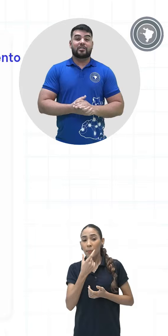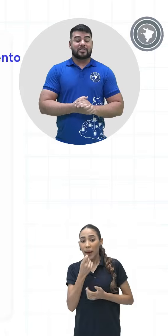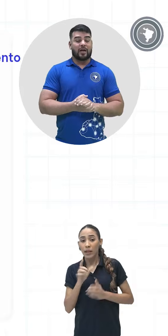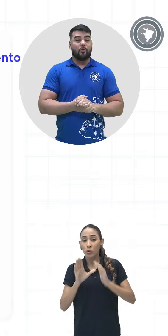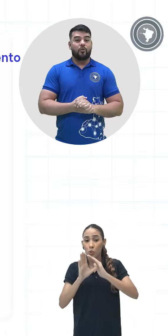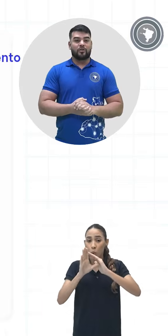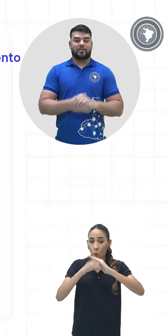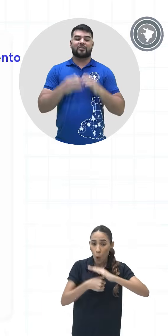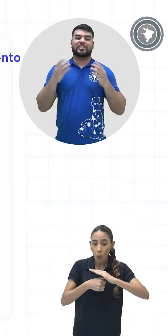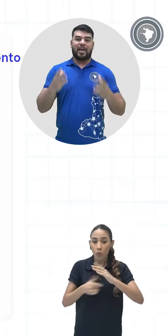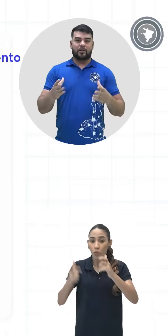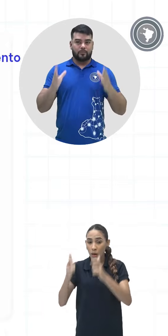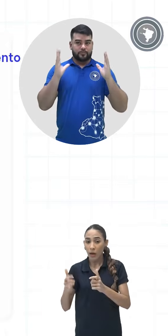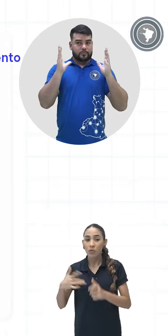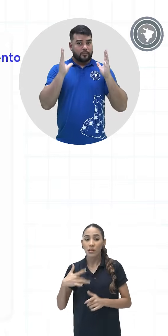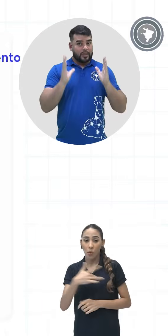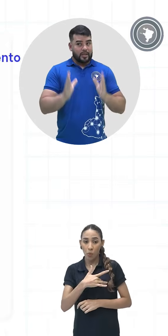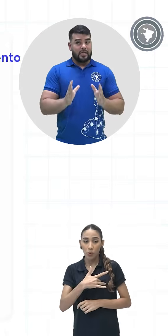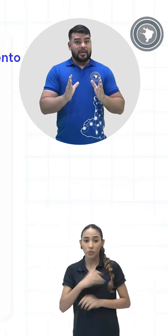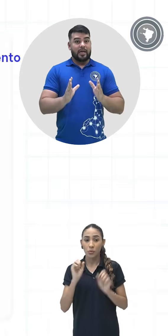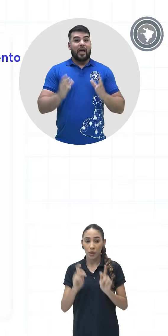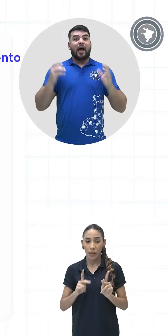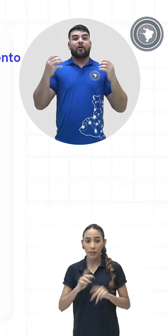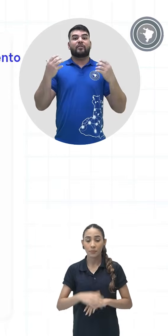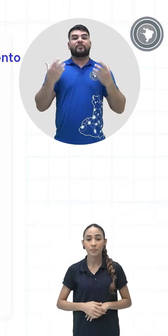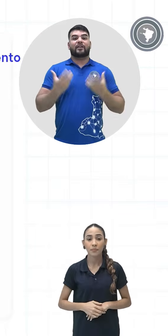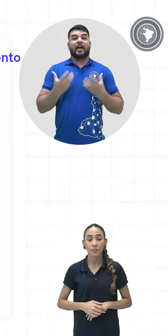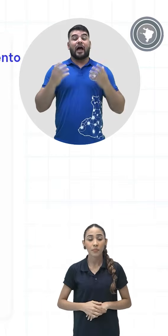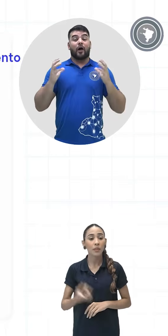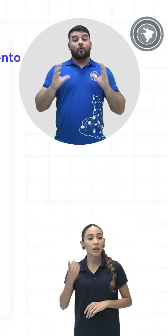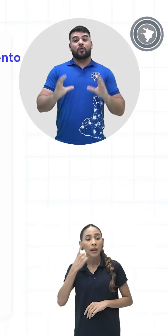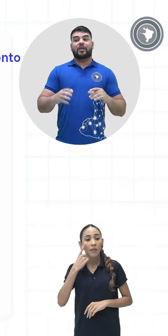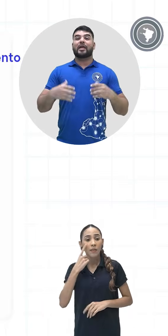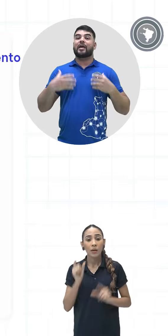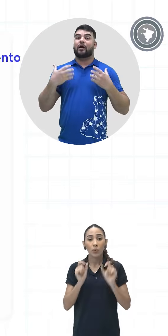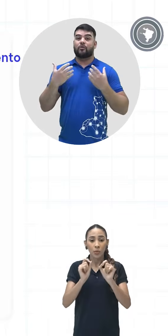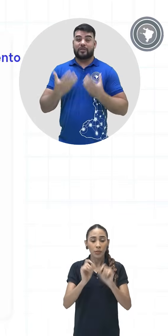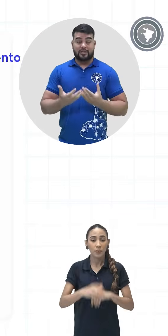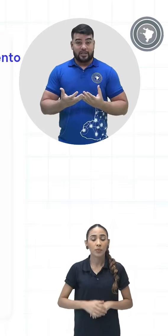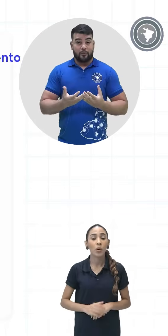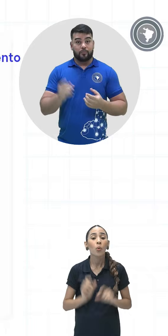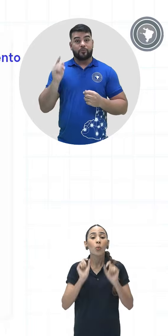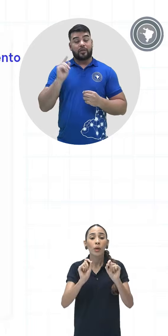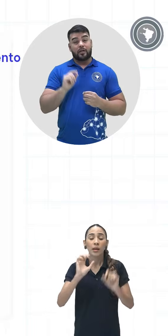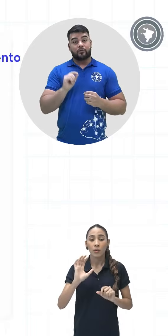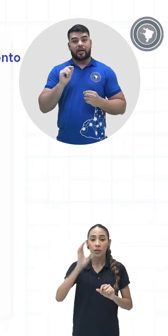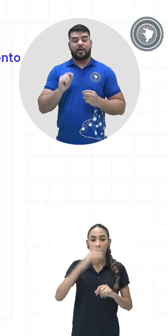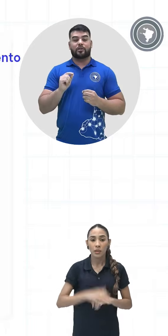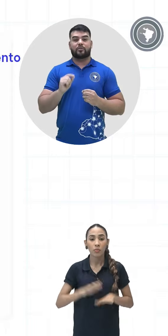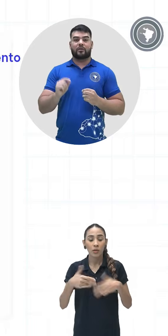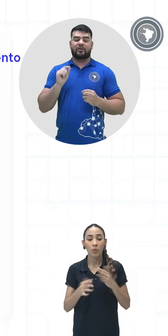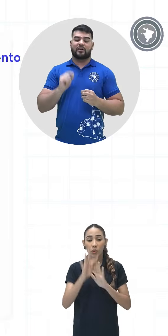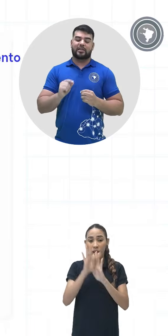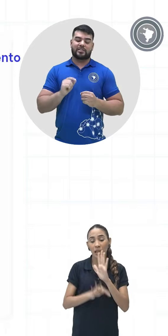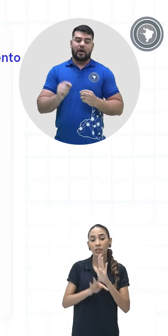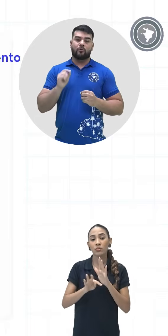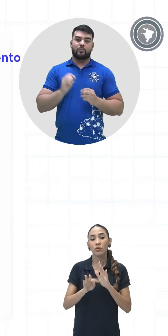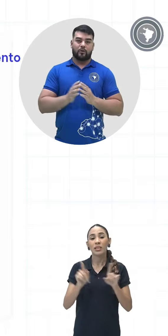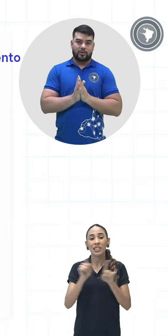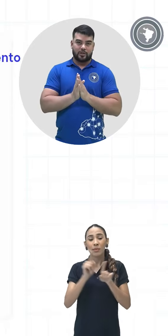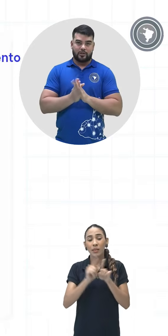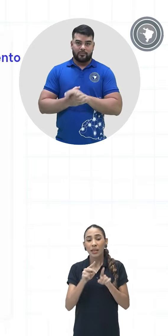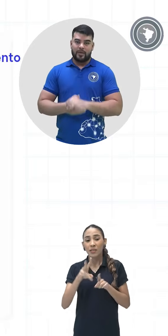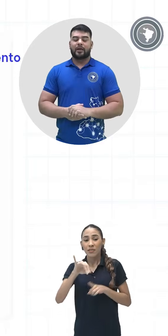posto de saúde, certo? E, ao verificar o que aconteceu, um texto narrativo também vai trazer